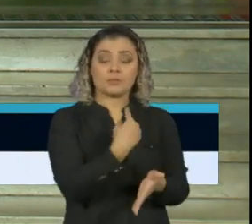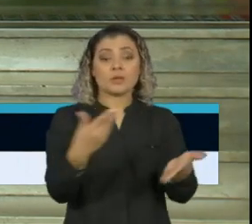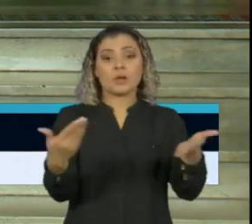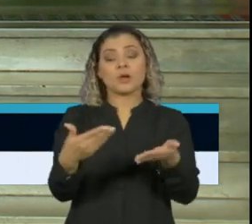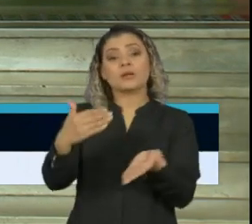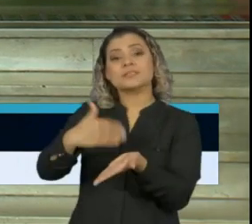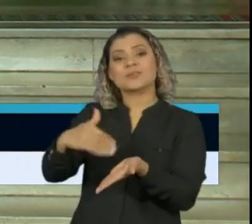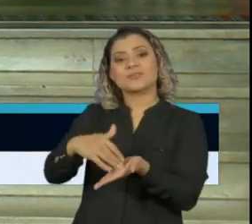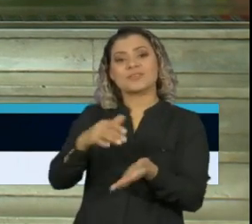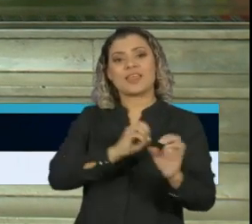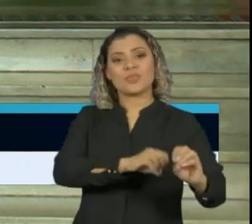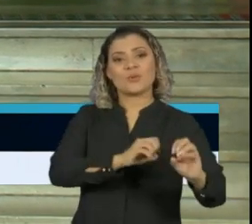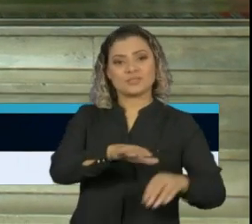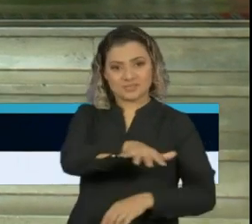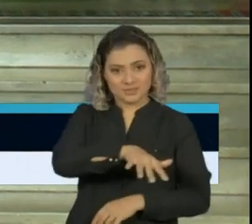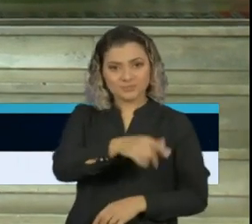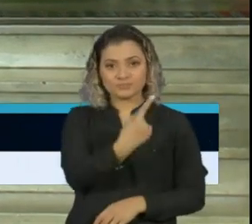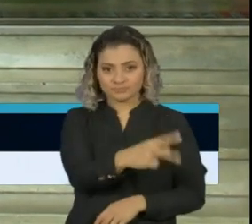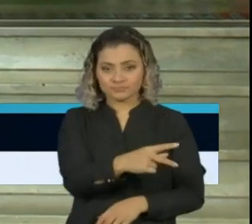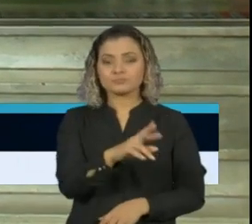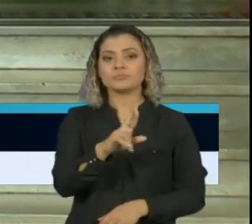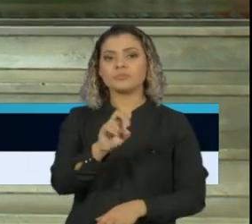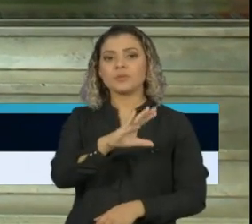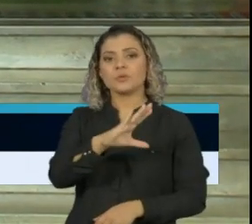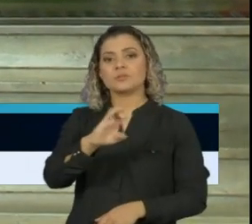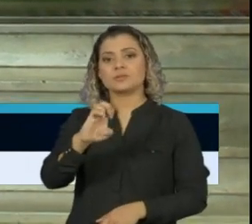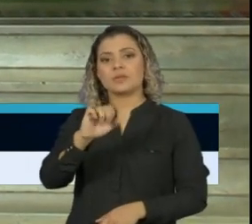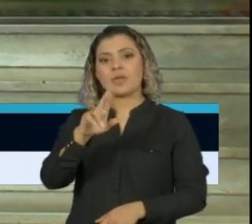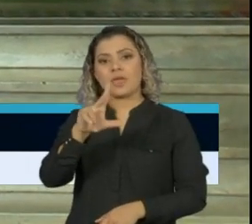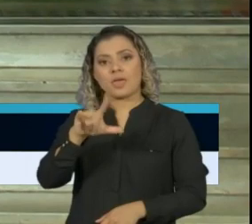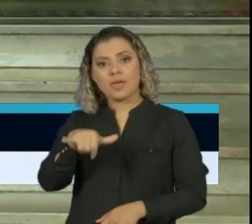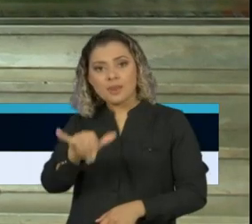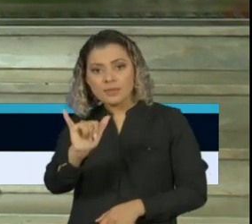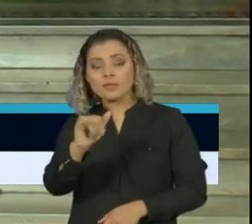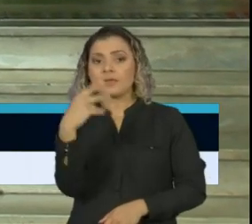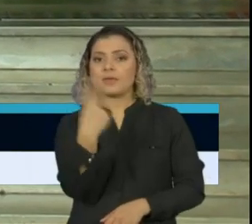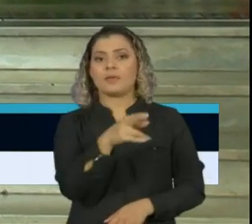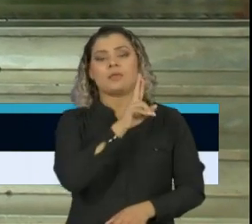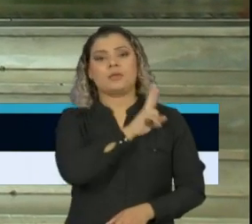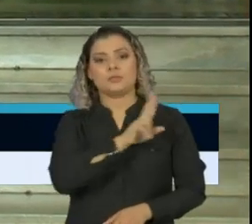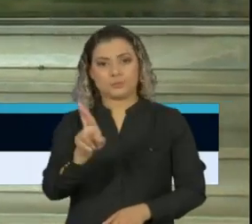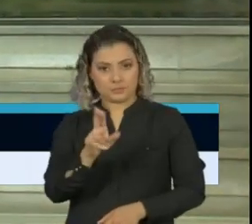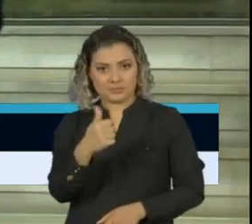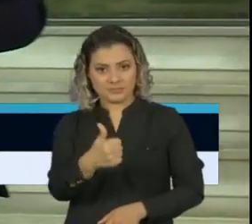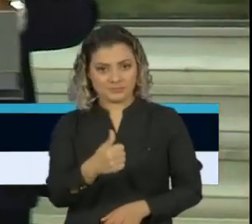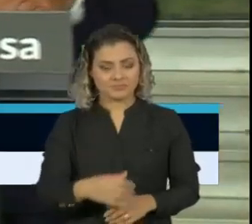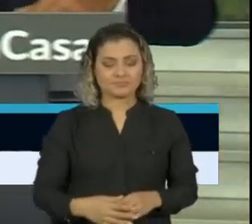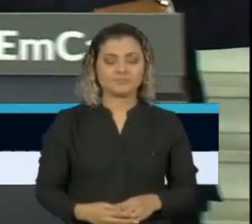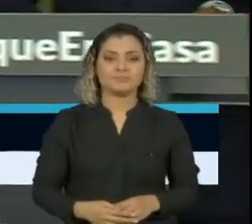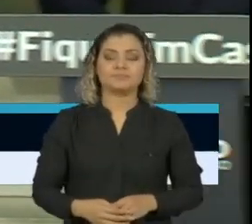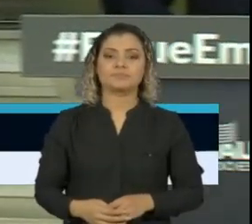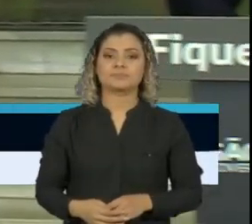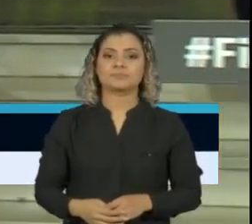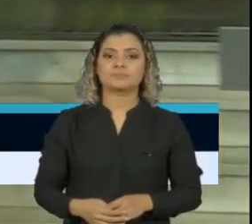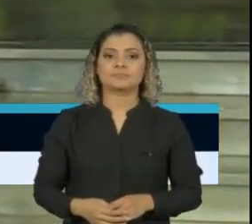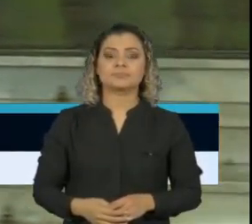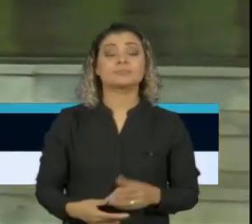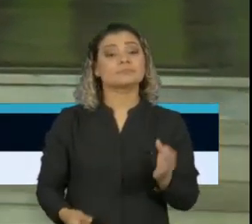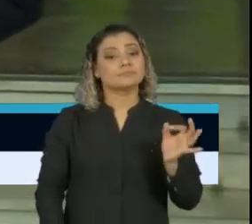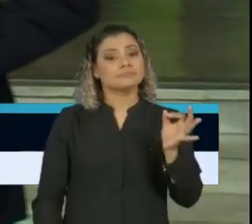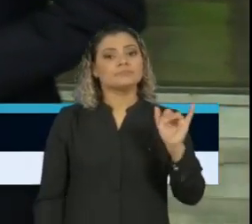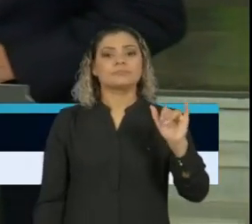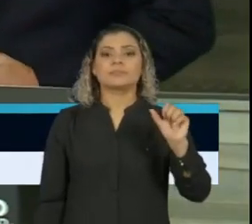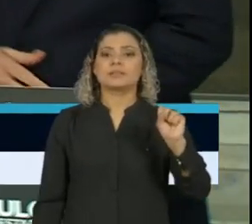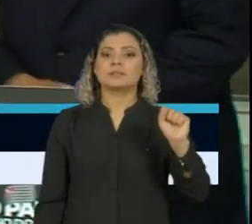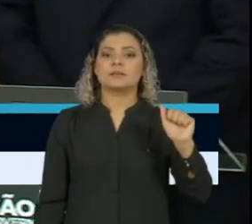nosso secretário da Educação, Rocieli Soares, que possa oferecer a resposta. Rocieli. Isabela, obrigado